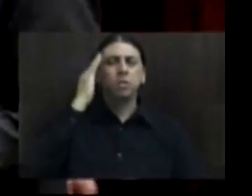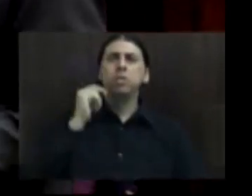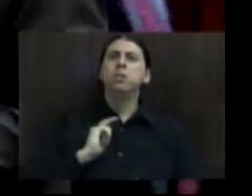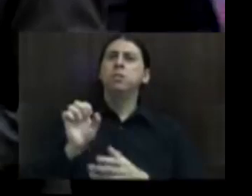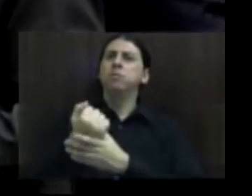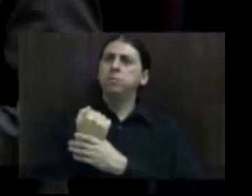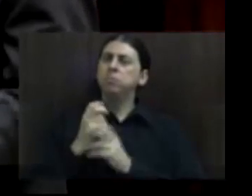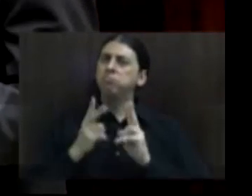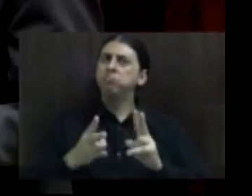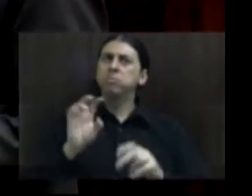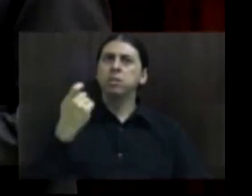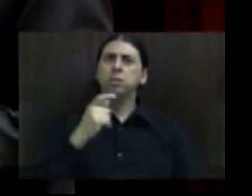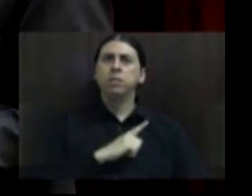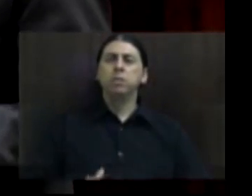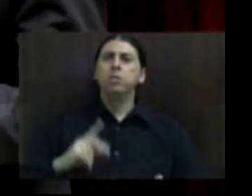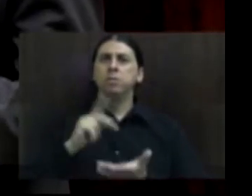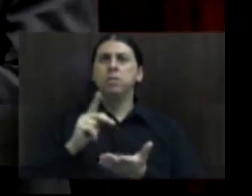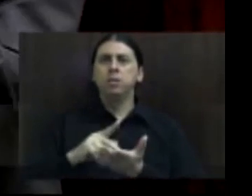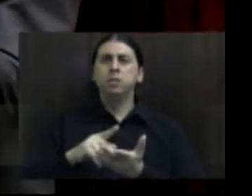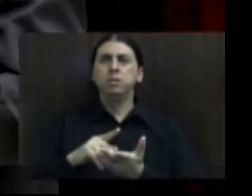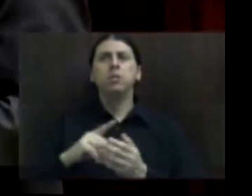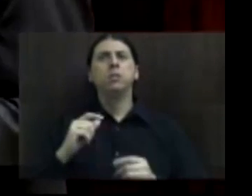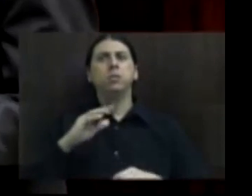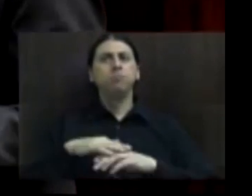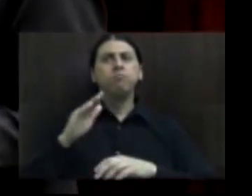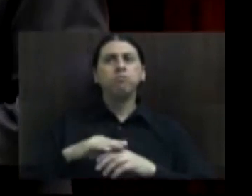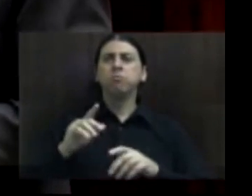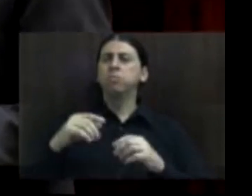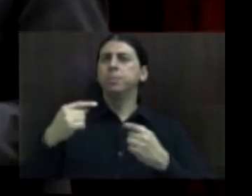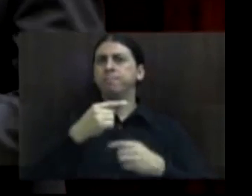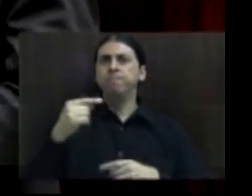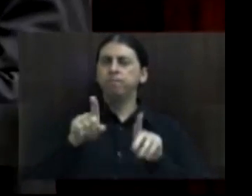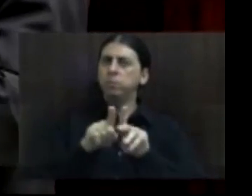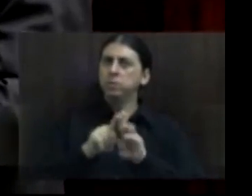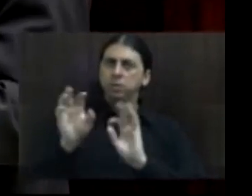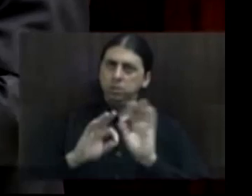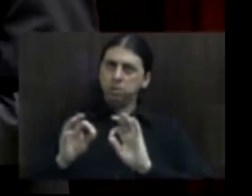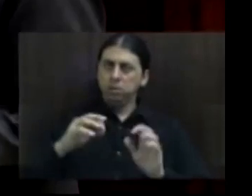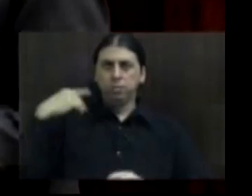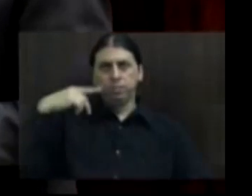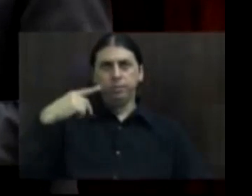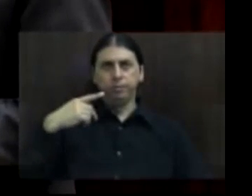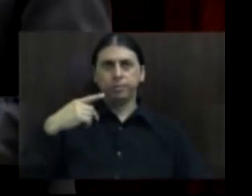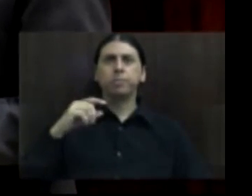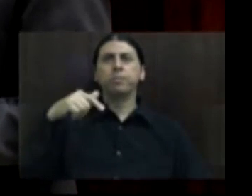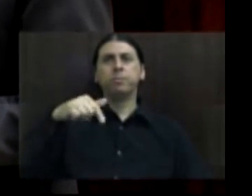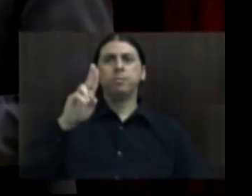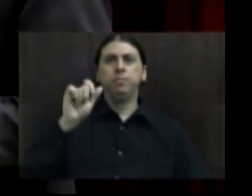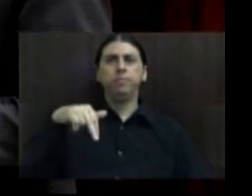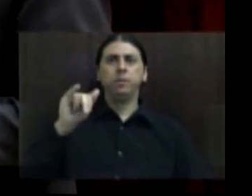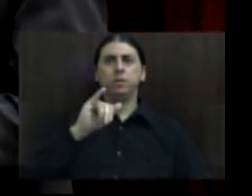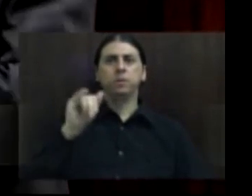ex-governador que na verdade nada mais nada menos fazia uma política kinesist né keniana